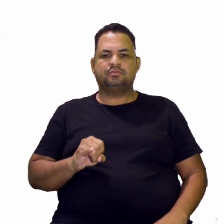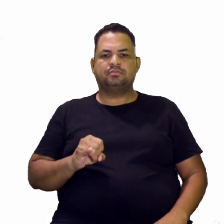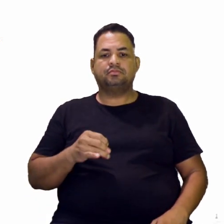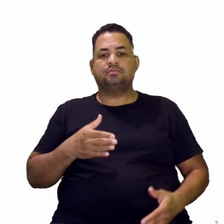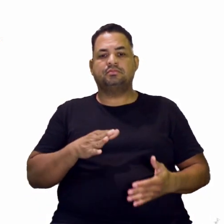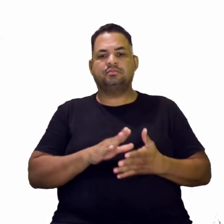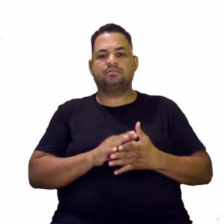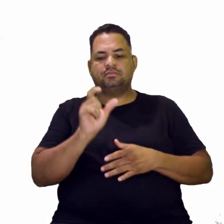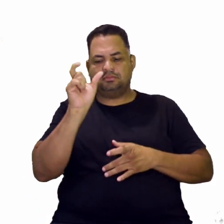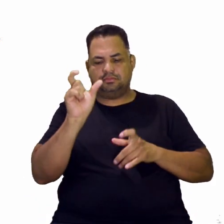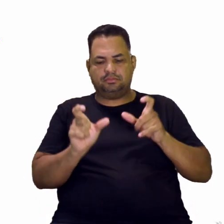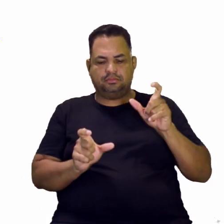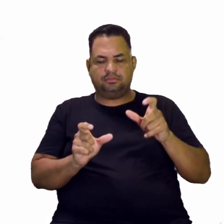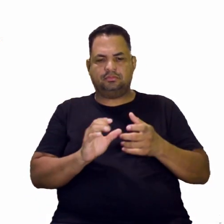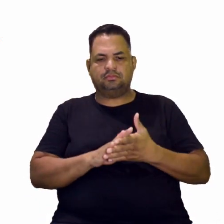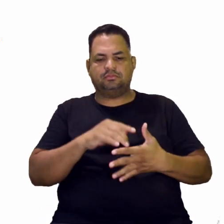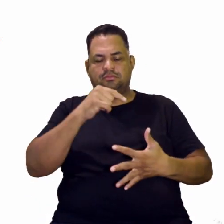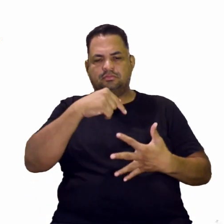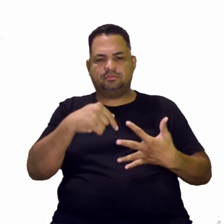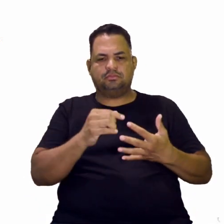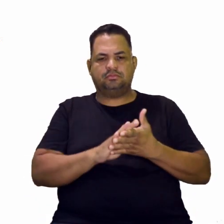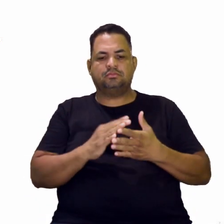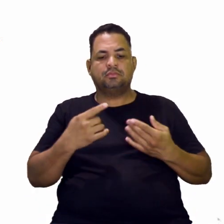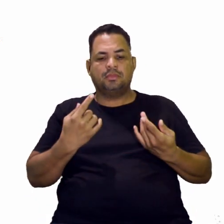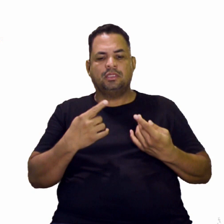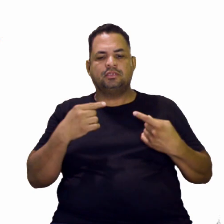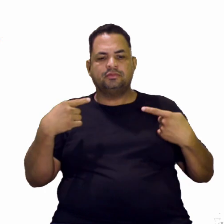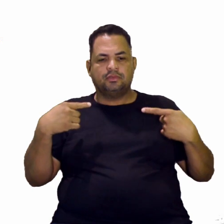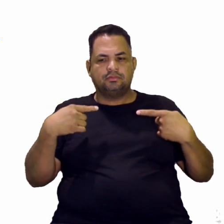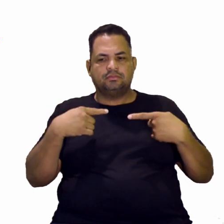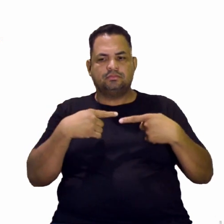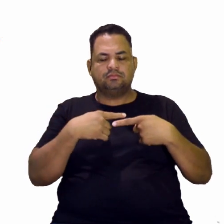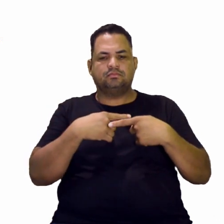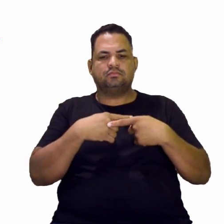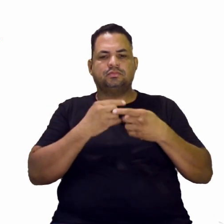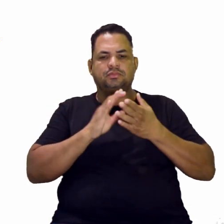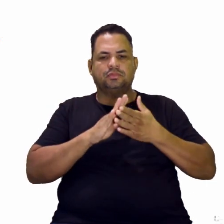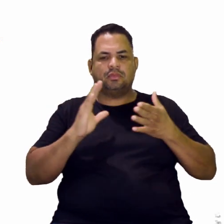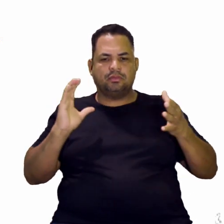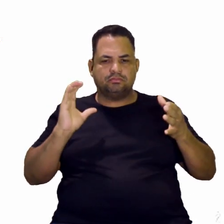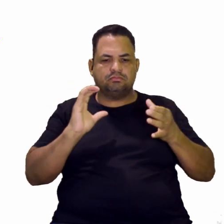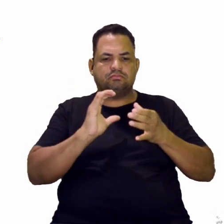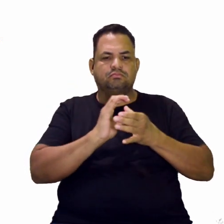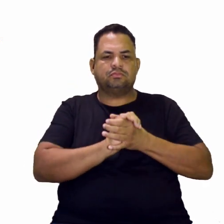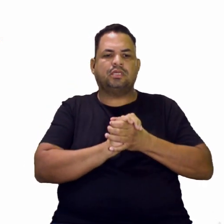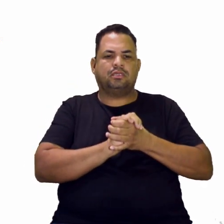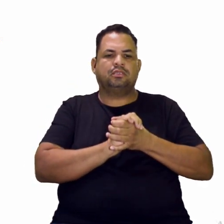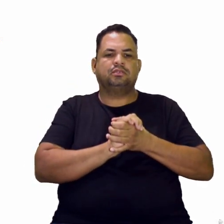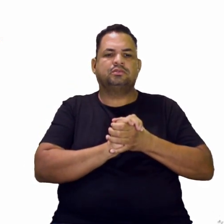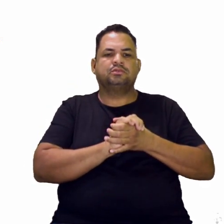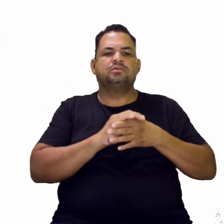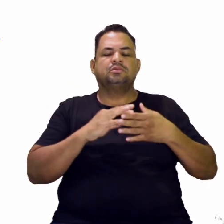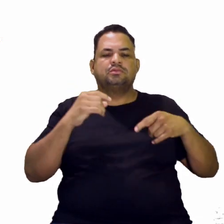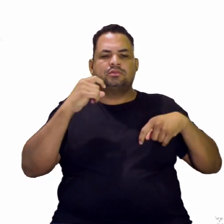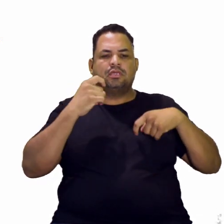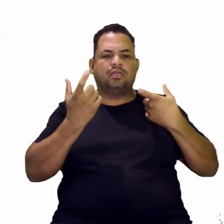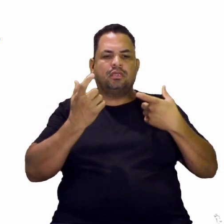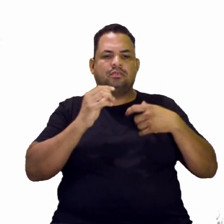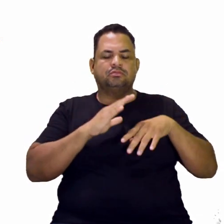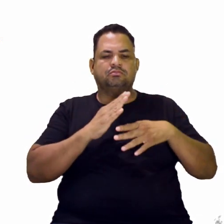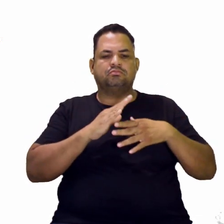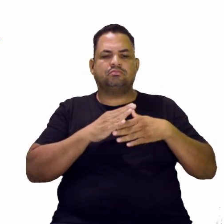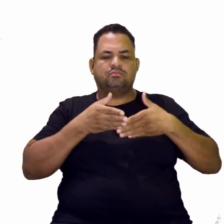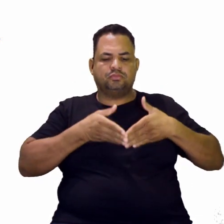mesma espécie, eles vão cruzar, né, ou vão acasalar, vamos usar esse termo, né, que é um termo mais técnico,